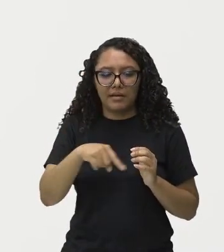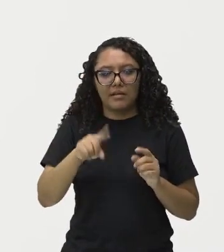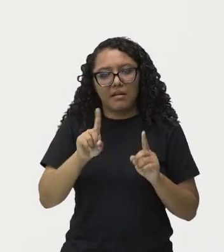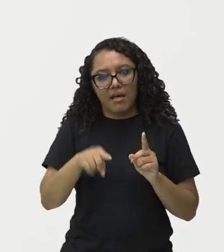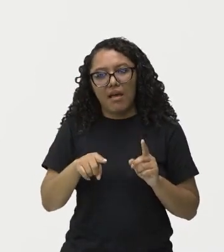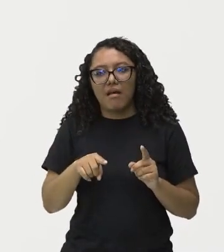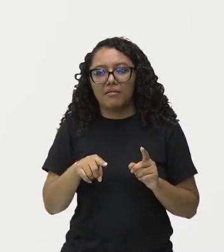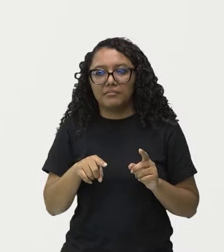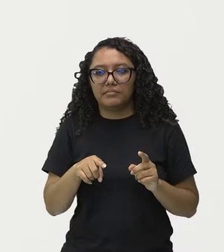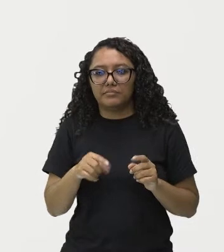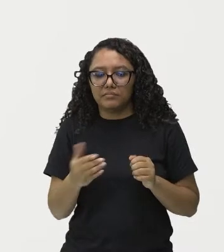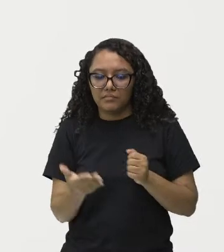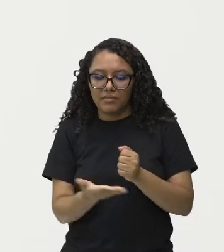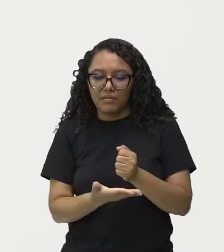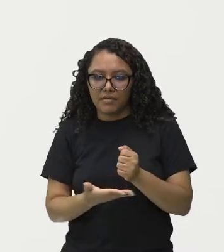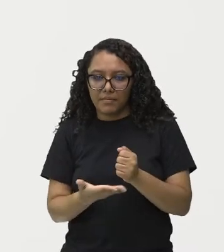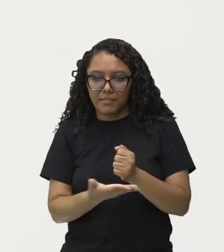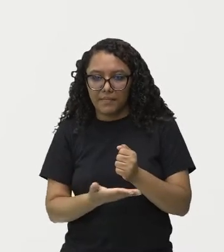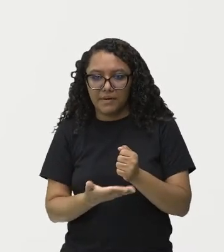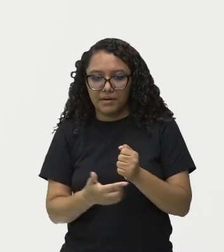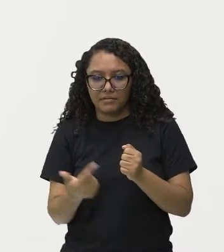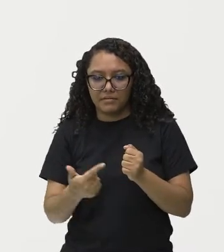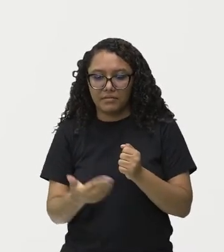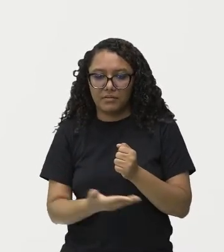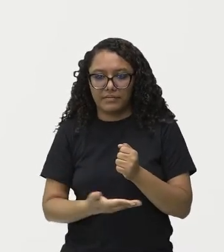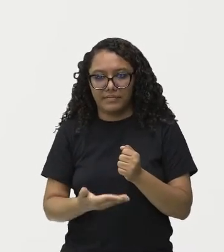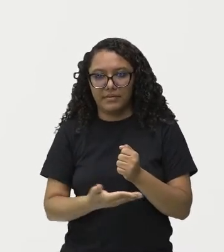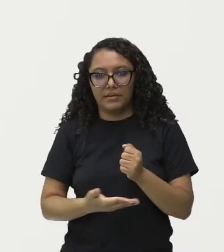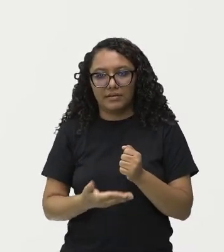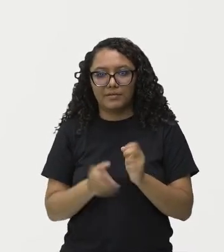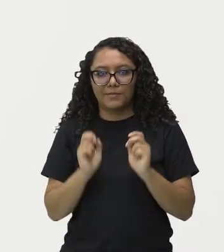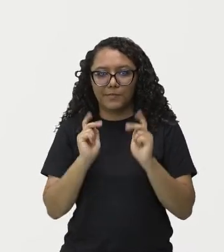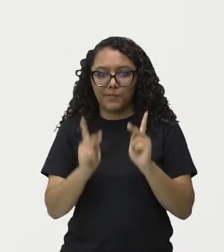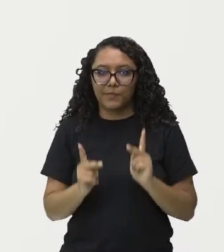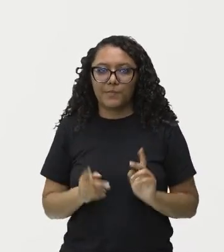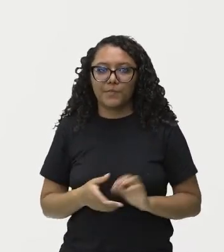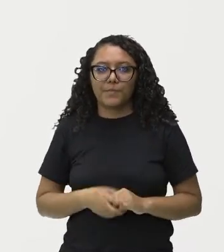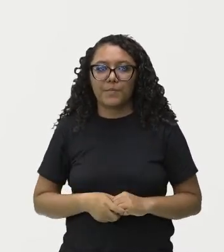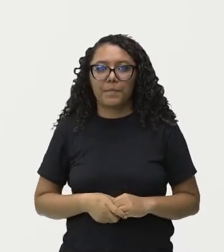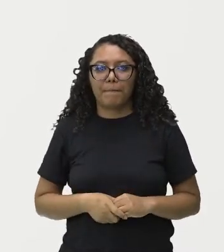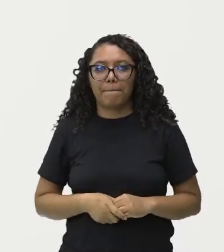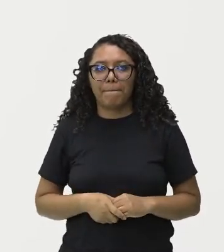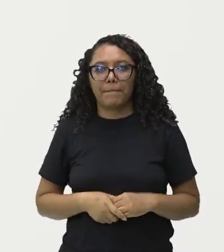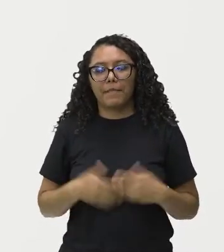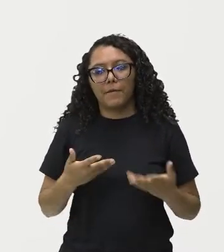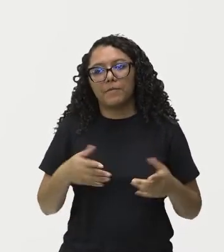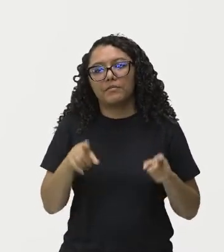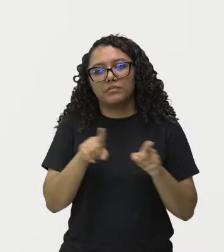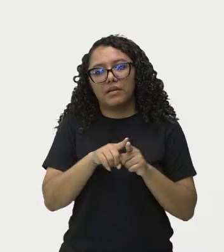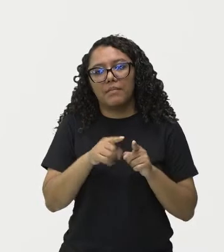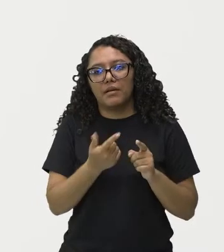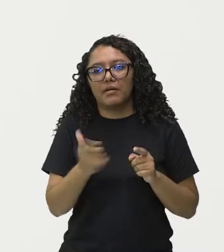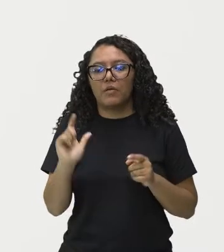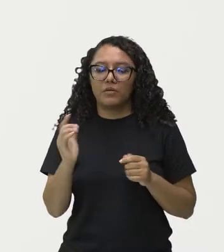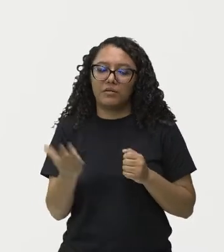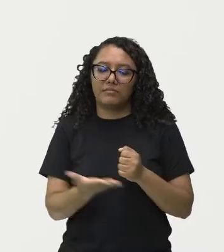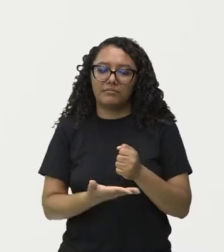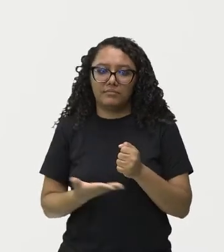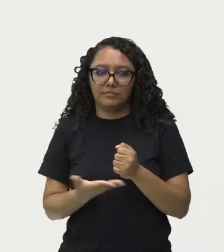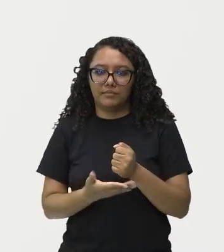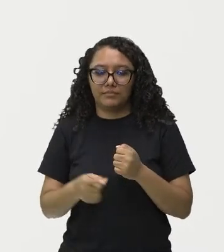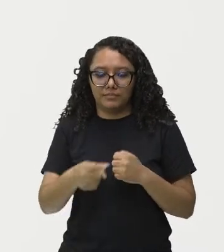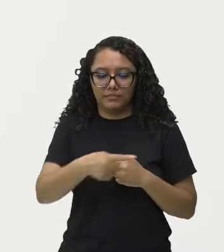né, a minha segunda base ali. Então aqui eu também tenho a outra base,